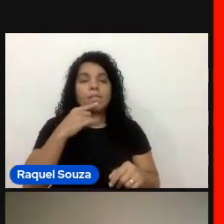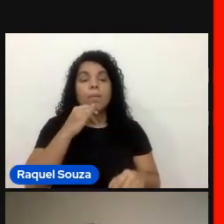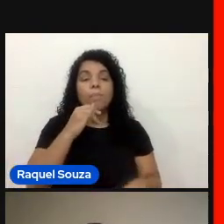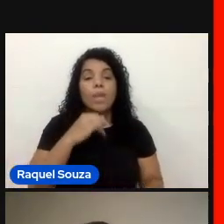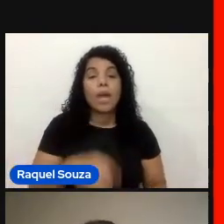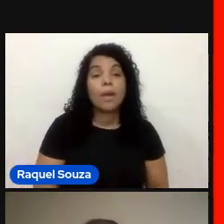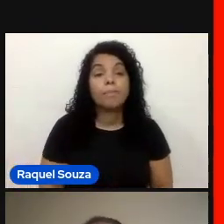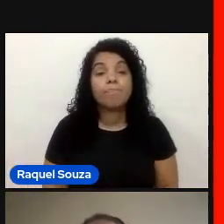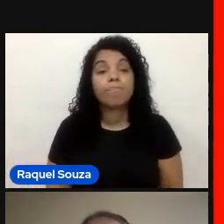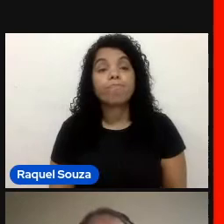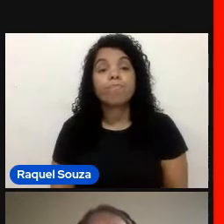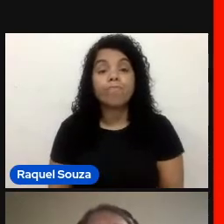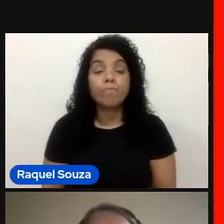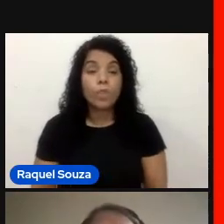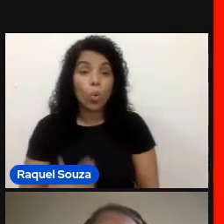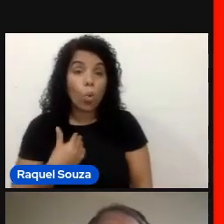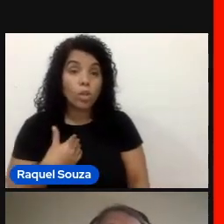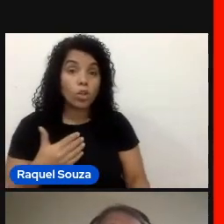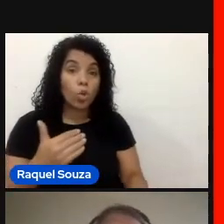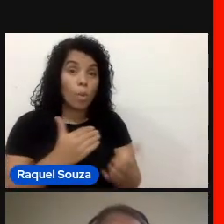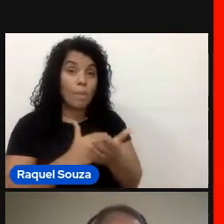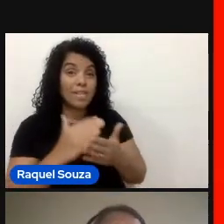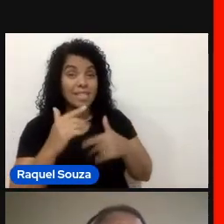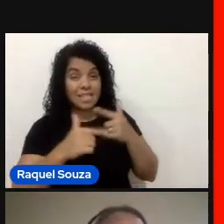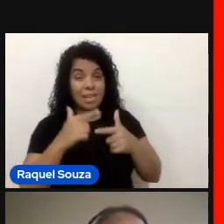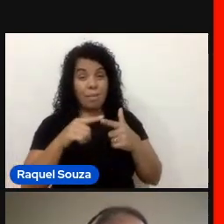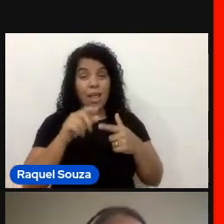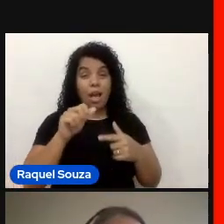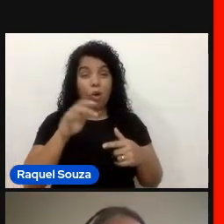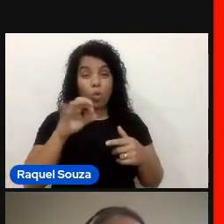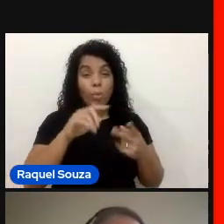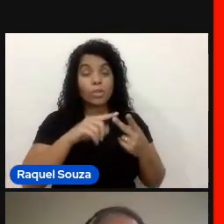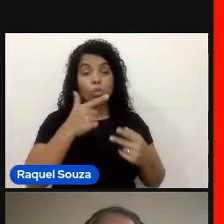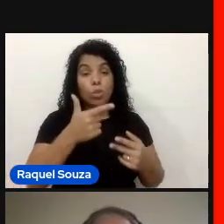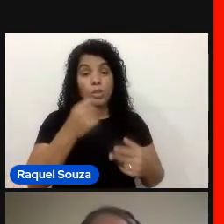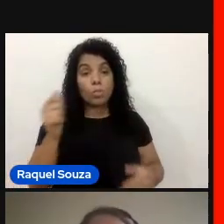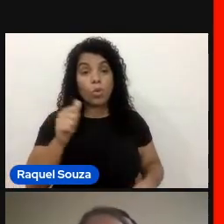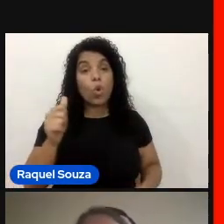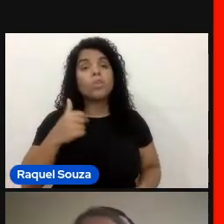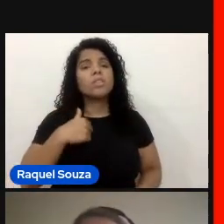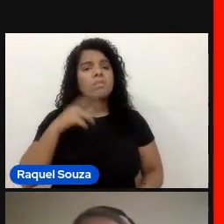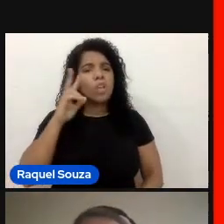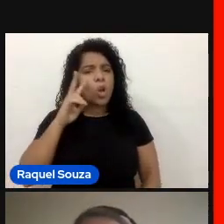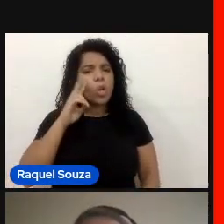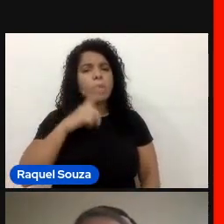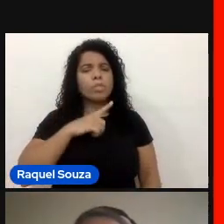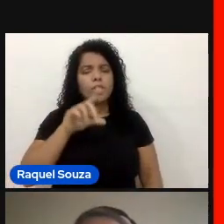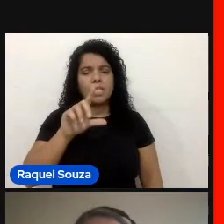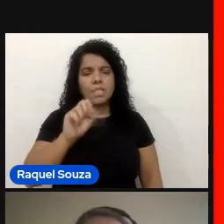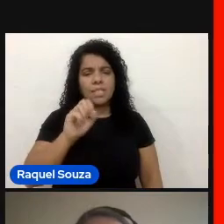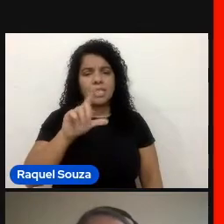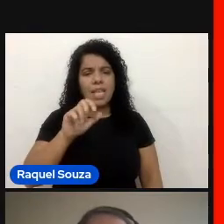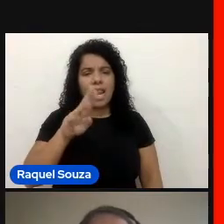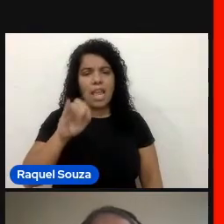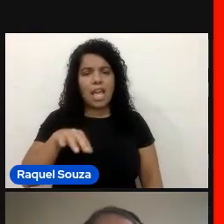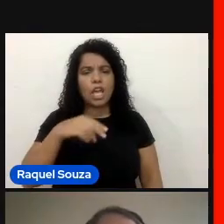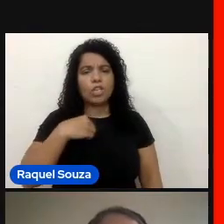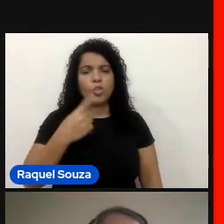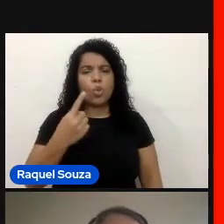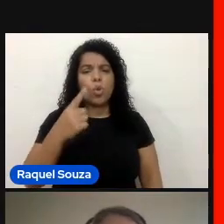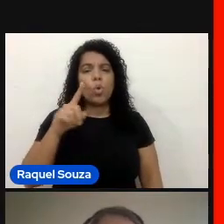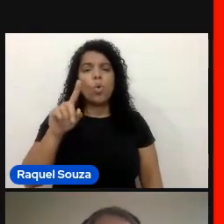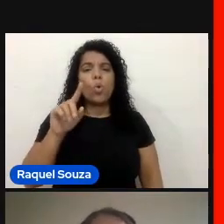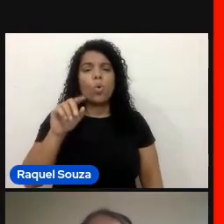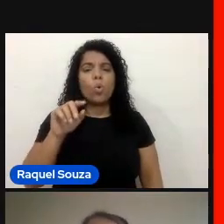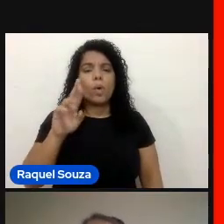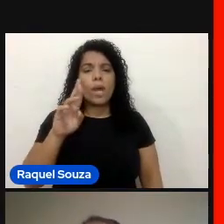Quando eu comecei a trabalhar com automação, em 2011, eu lembro que tinha o Selenium 1, que era Selenium RC, Selenium Remote